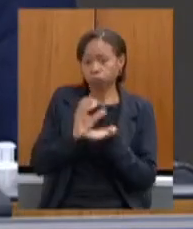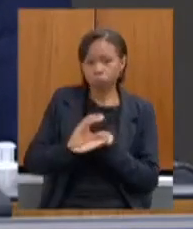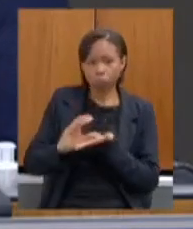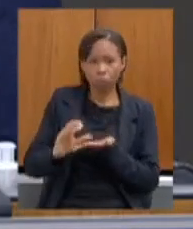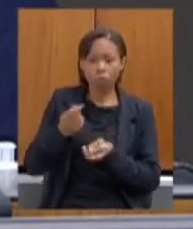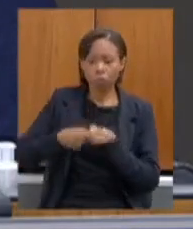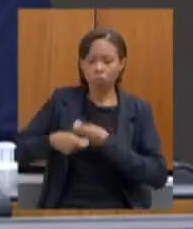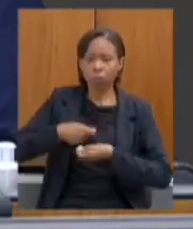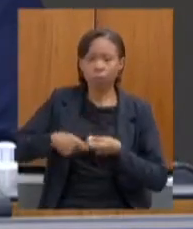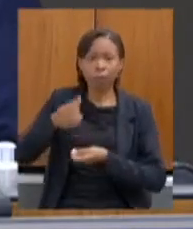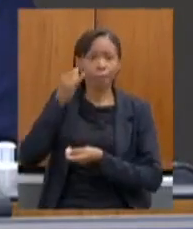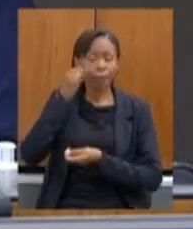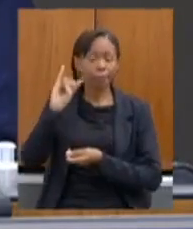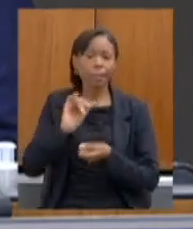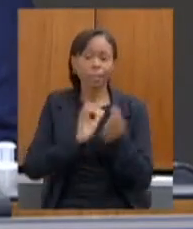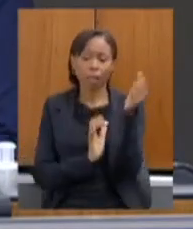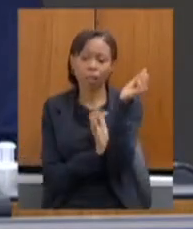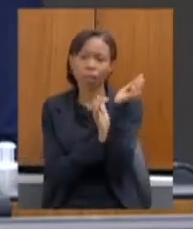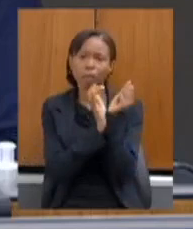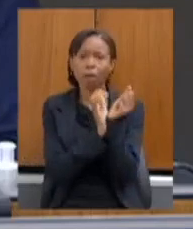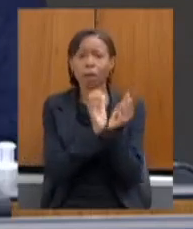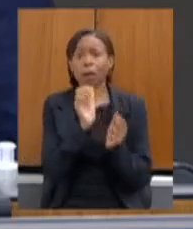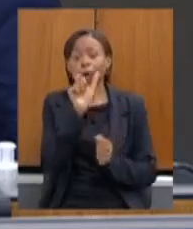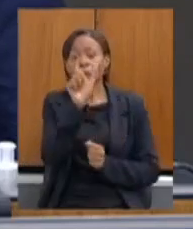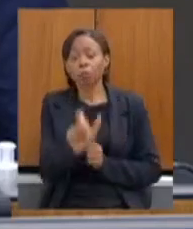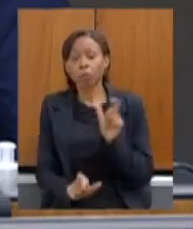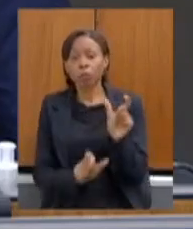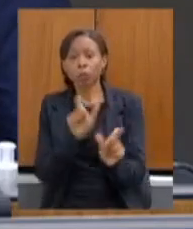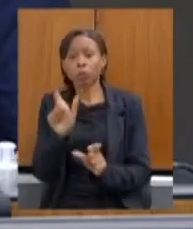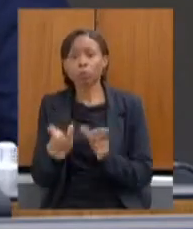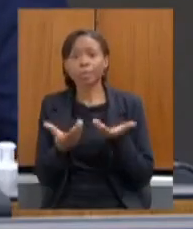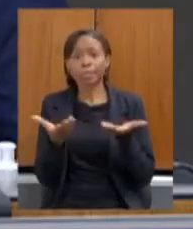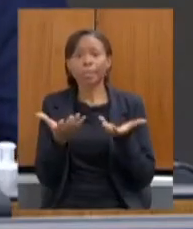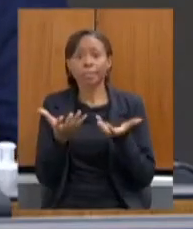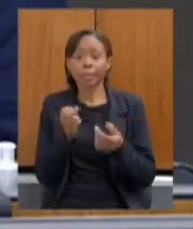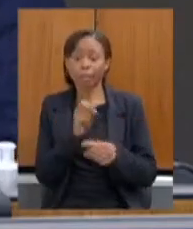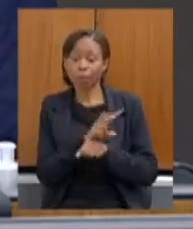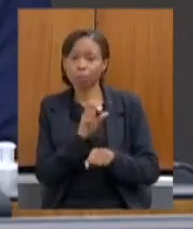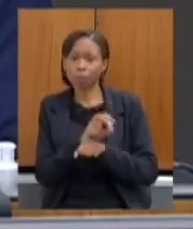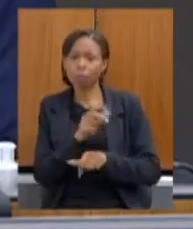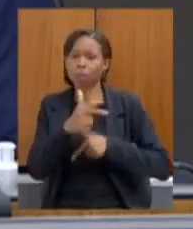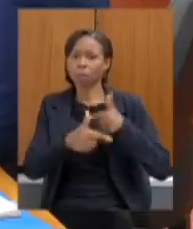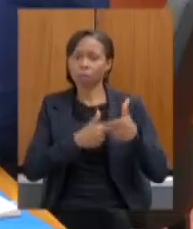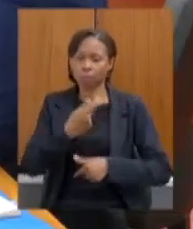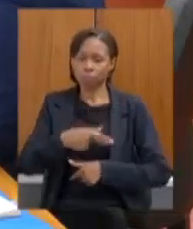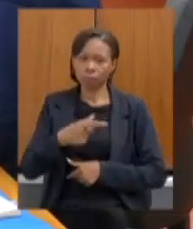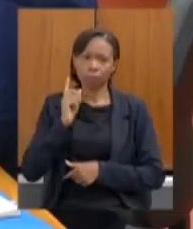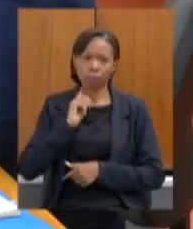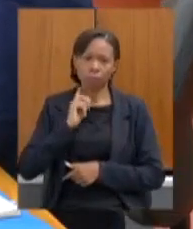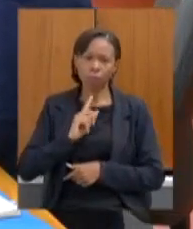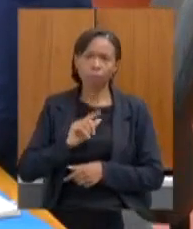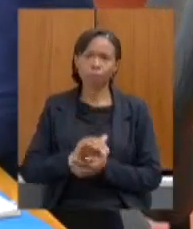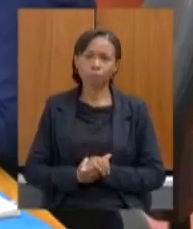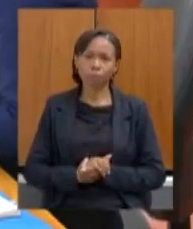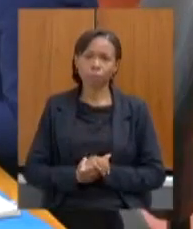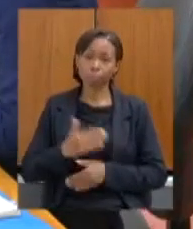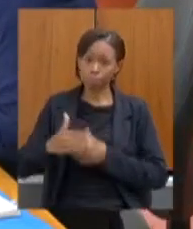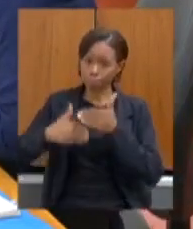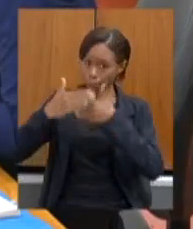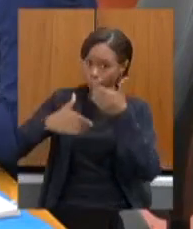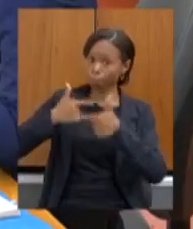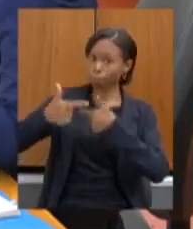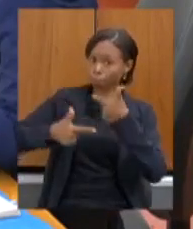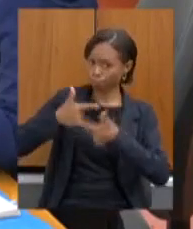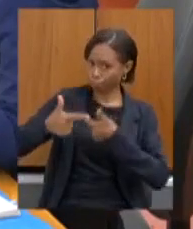desburocratizar a vida de quem quer produzir e gerar empregos no nosso Estado. Geração de empregos, por sinal, que é a próxima